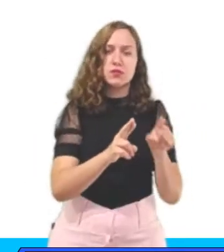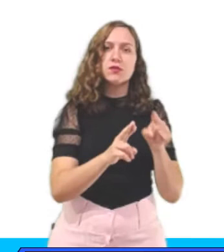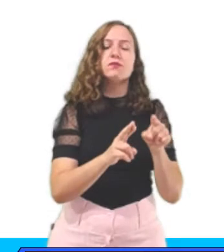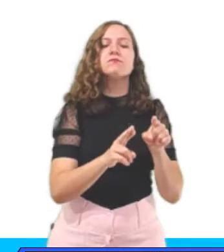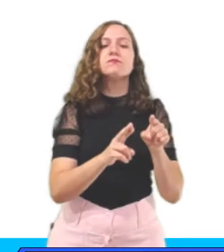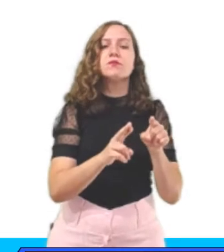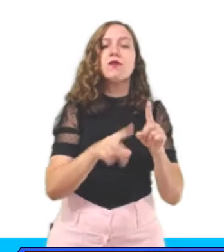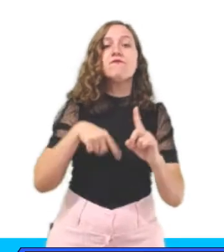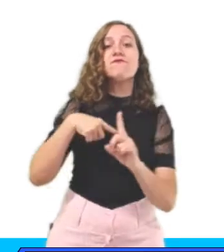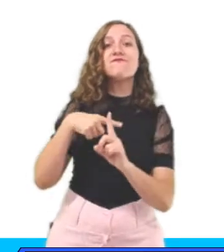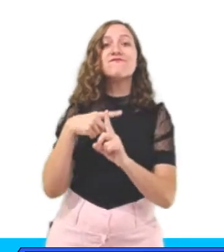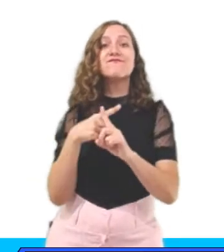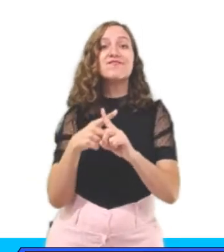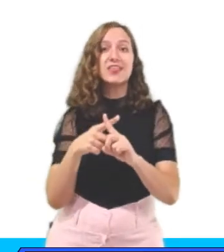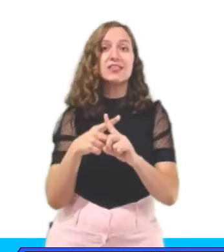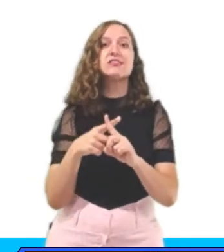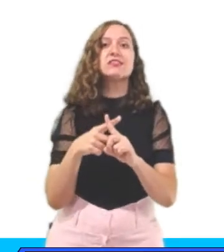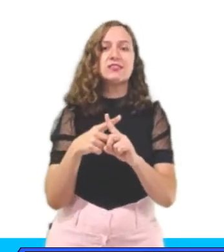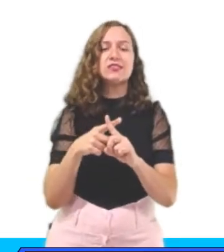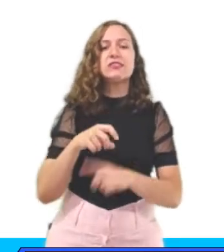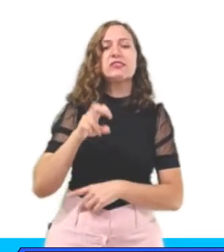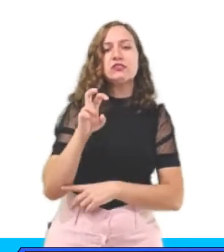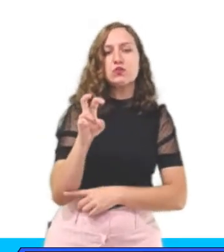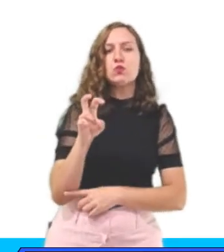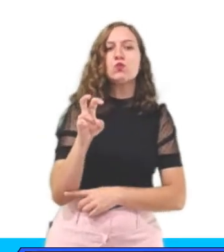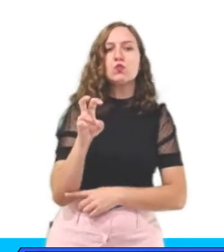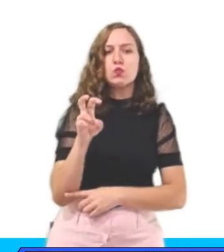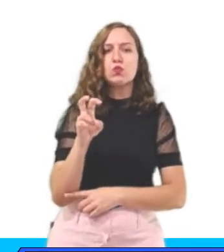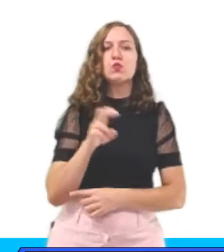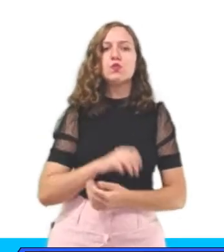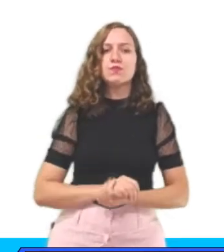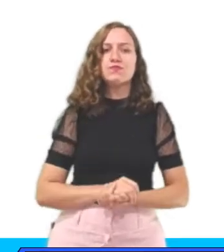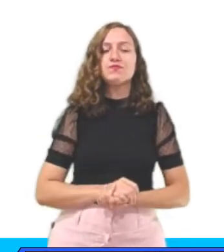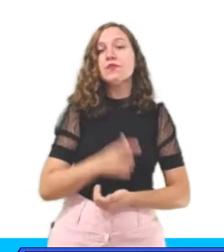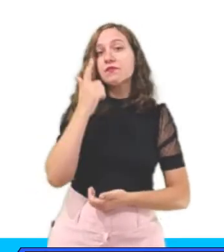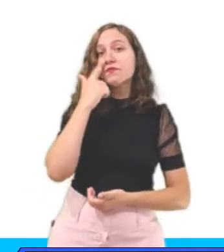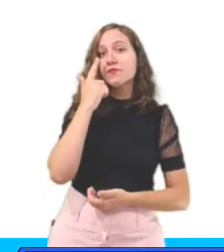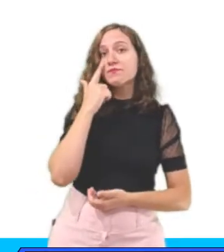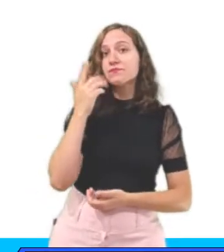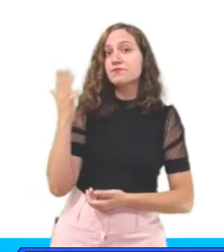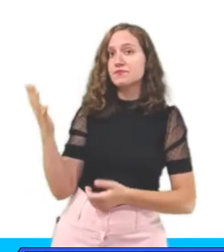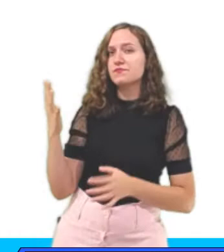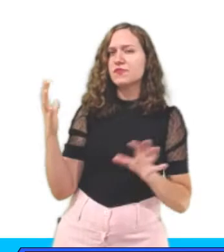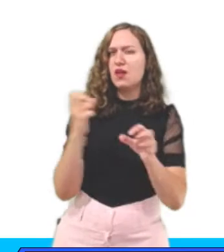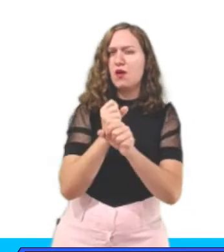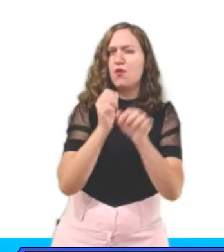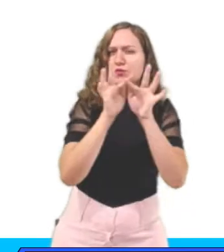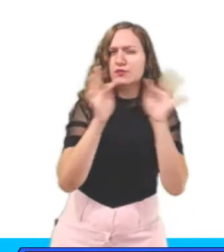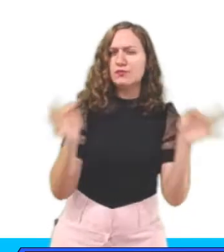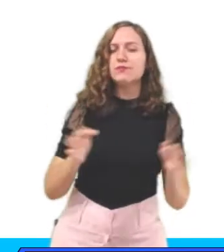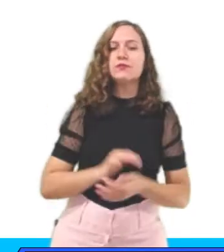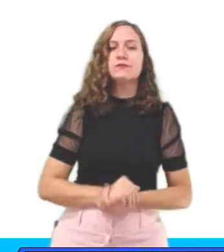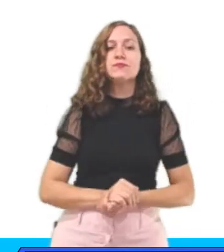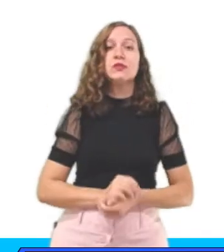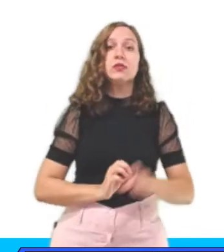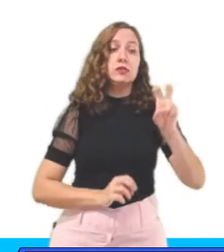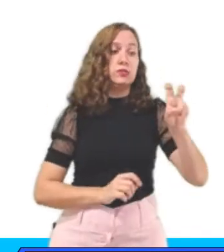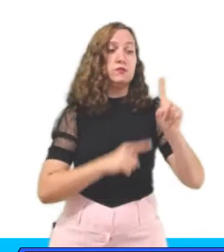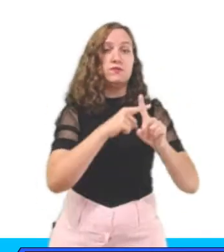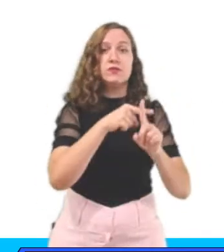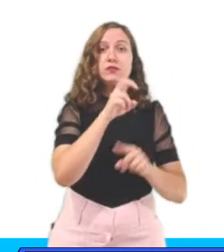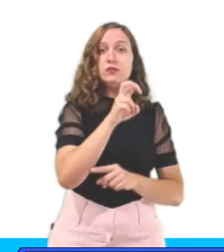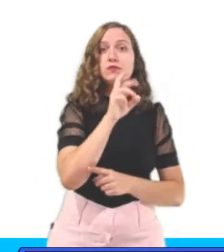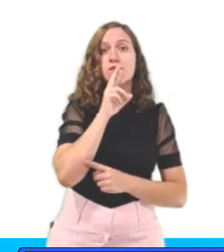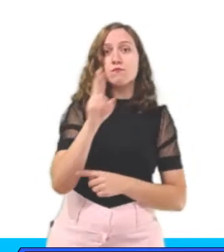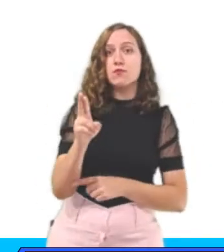vou multiplicar por 5. Vamos fazer simplificando? 5 vezes 5,